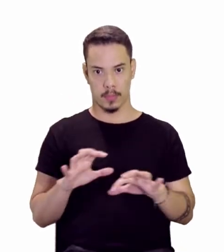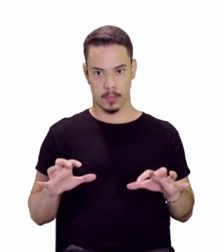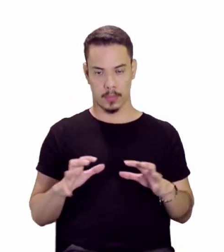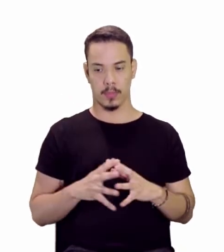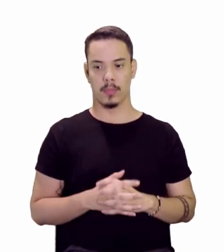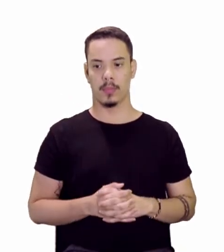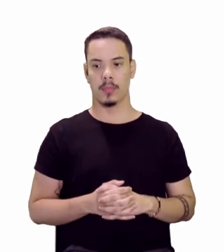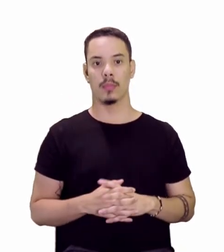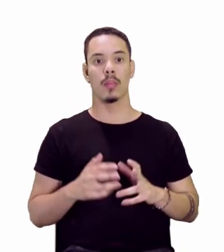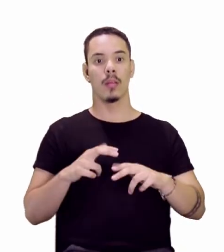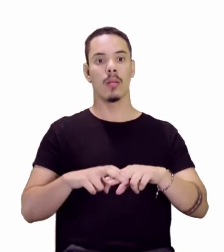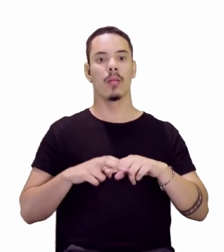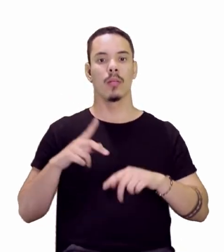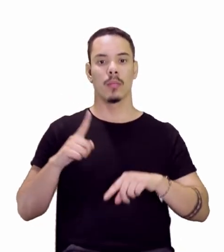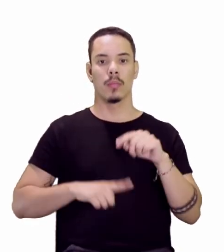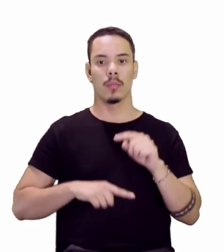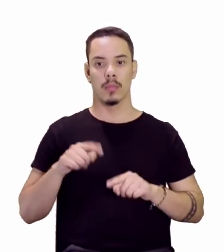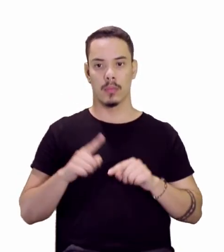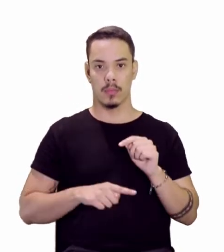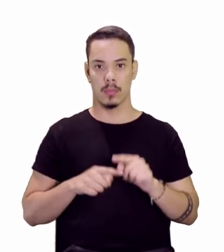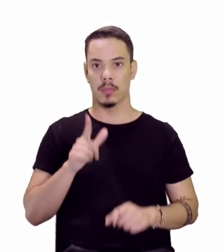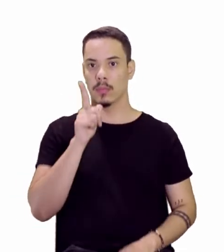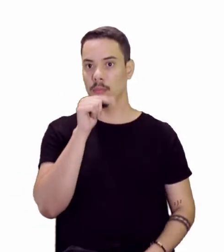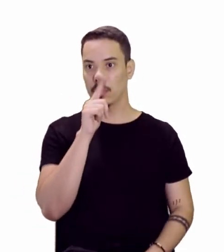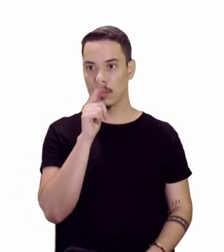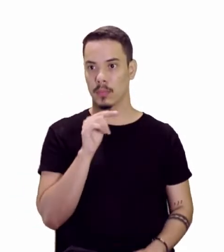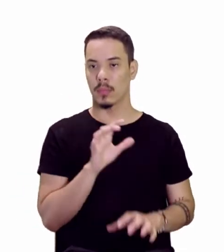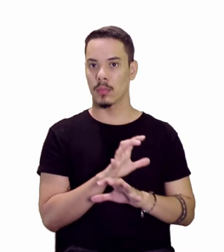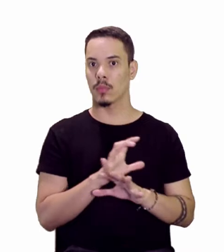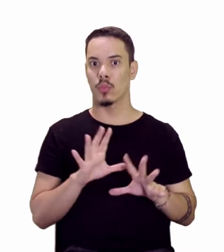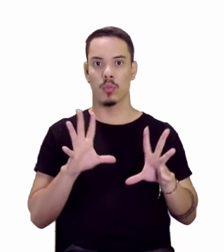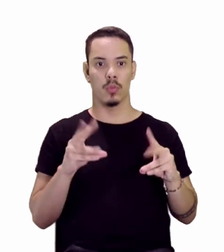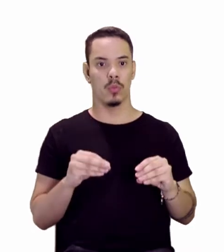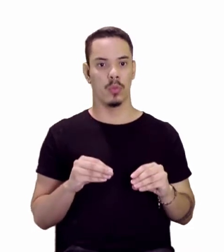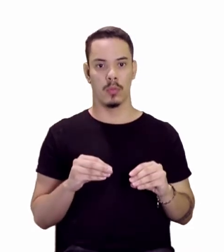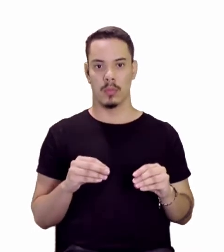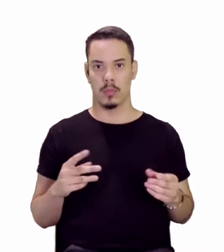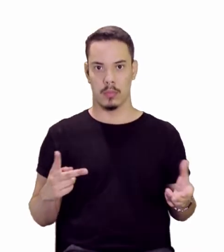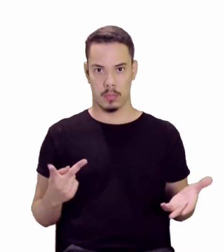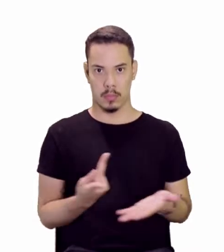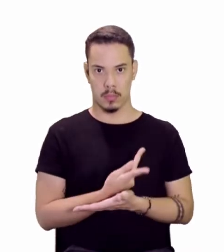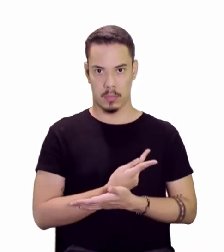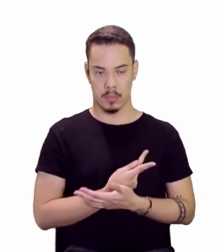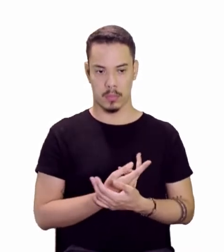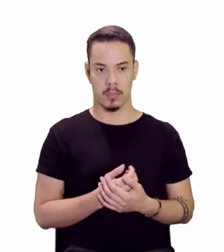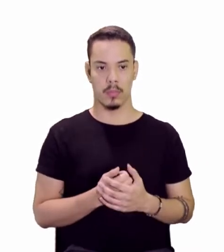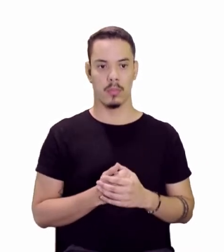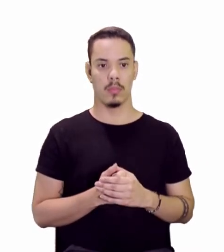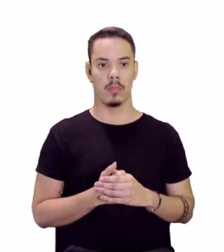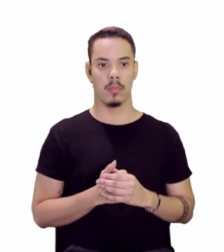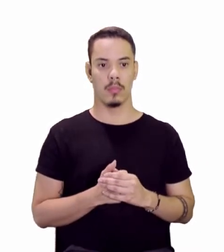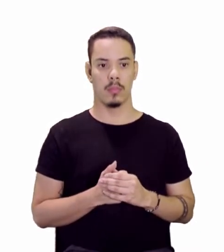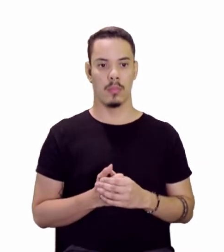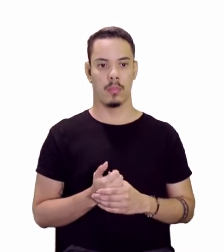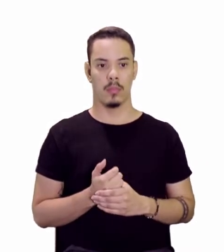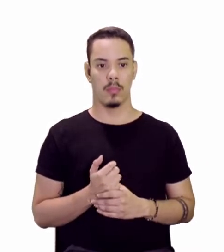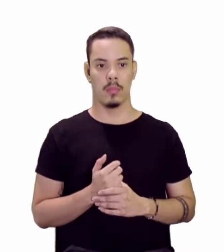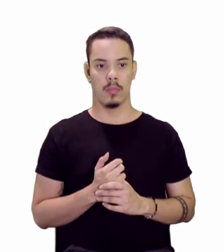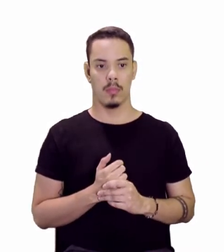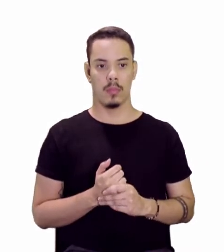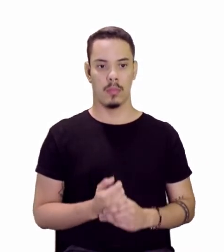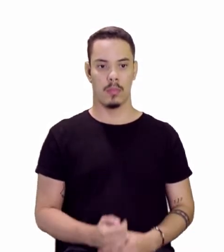o objeto é introduzido em um líquido de modo que fique totalmente mergulhado. Exatamente. Né? Aí, pessoal, em seguida